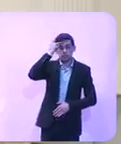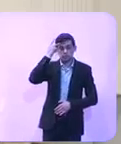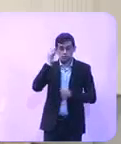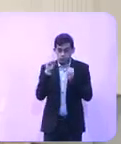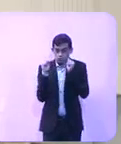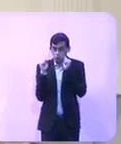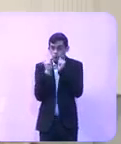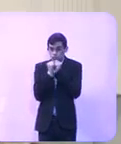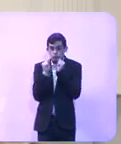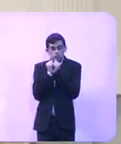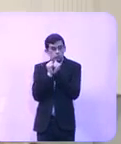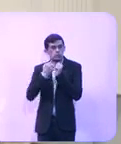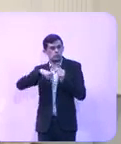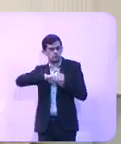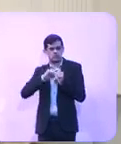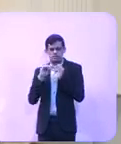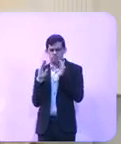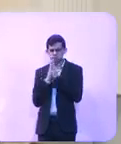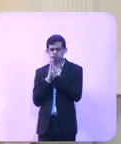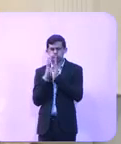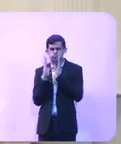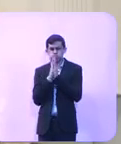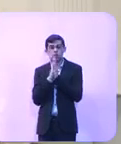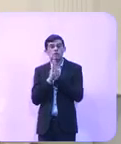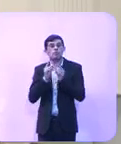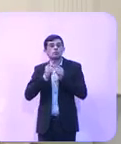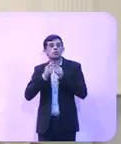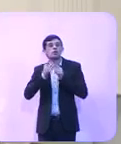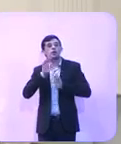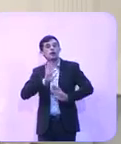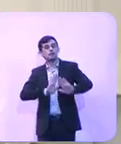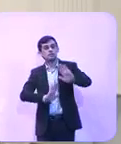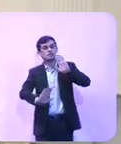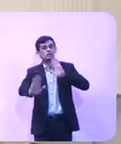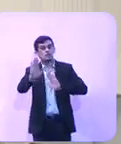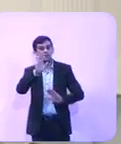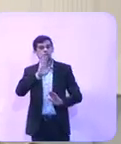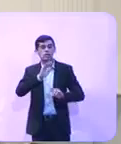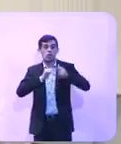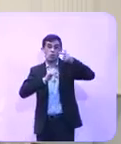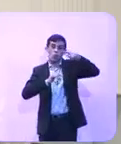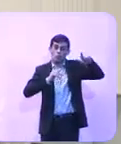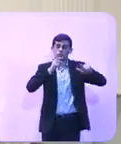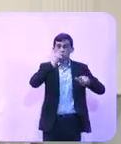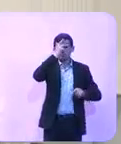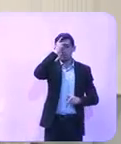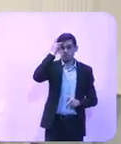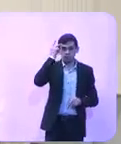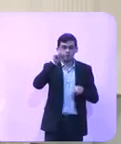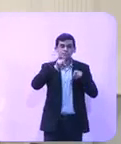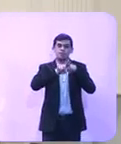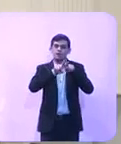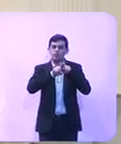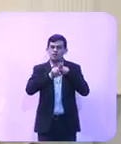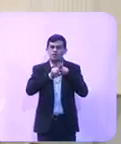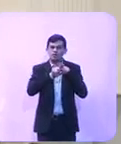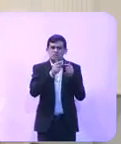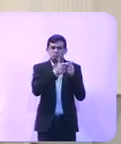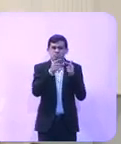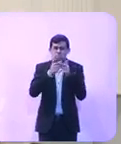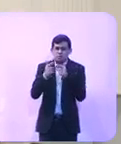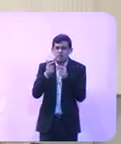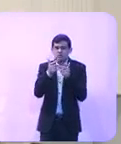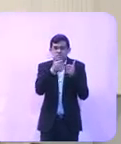conosco. Porque, às vezes, outras pessoas estão passando pelas mesmas batalhas de